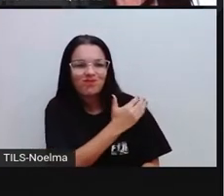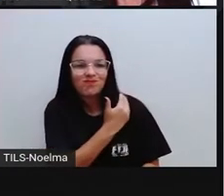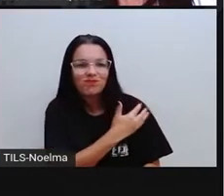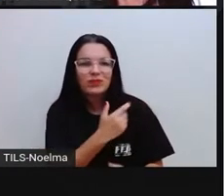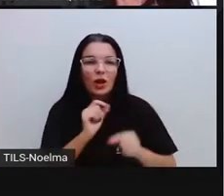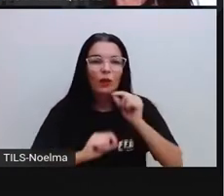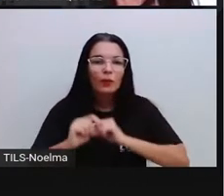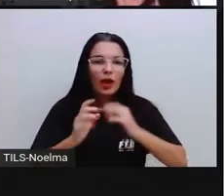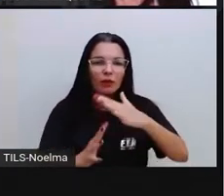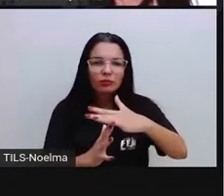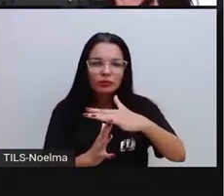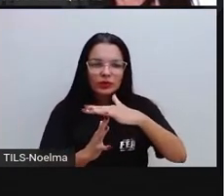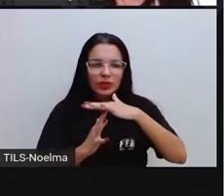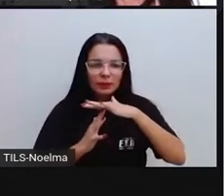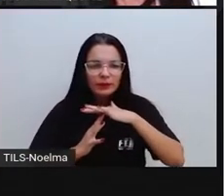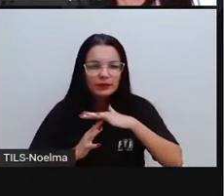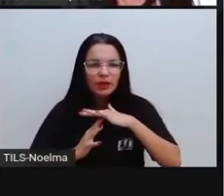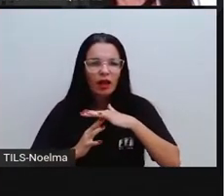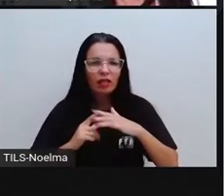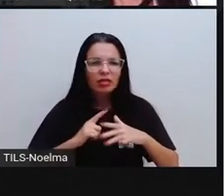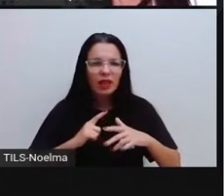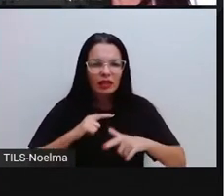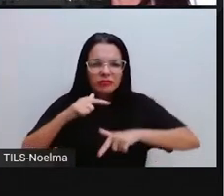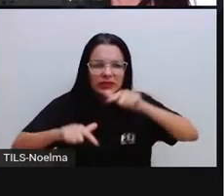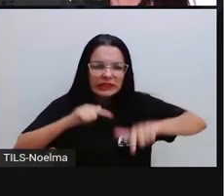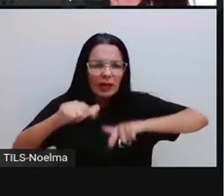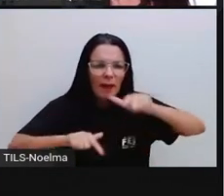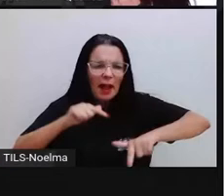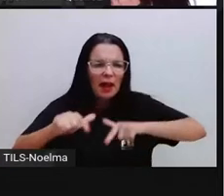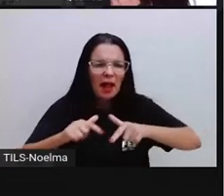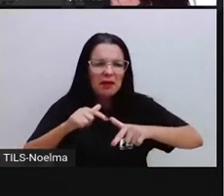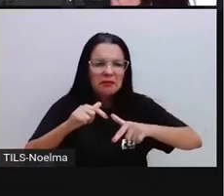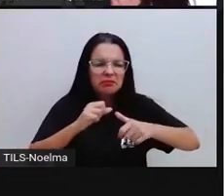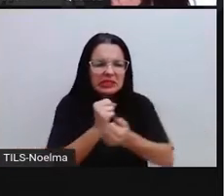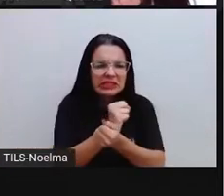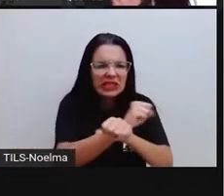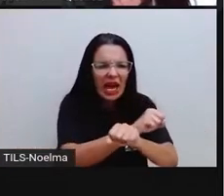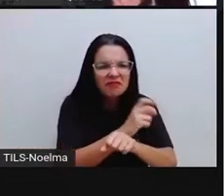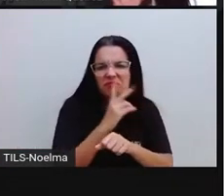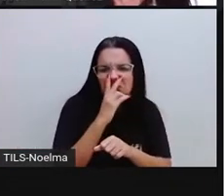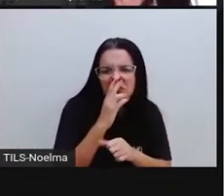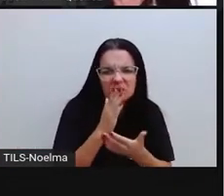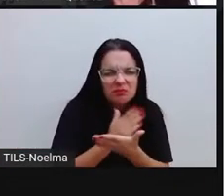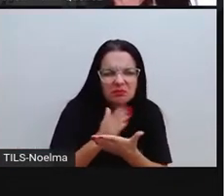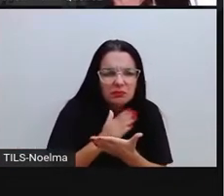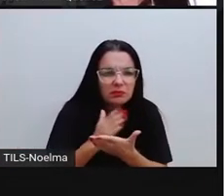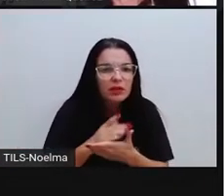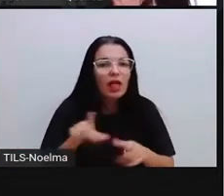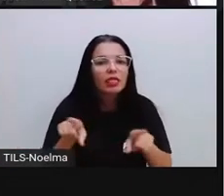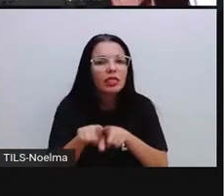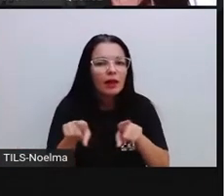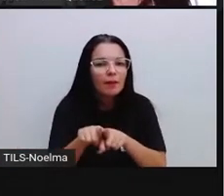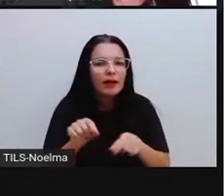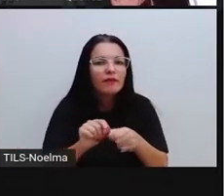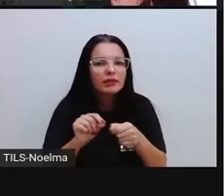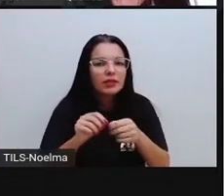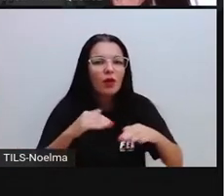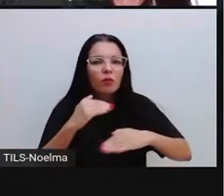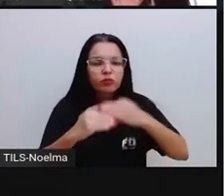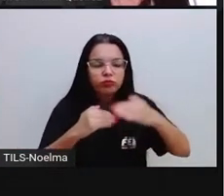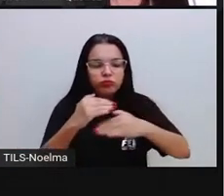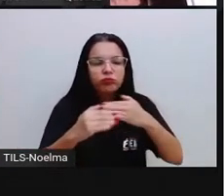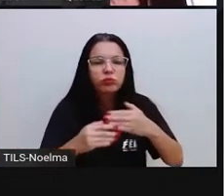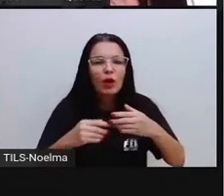na fazenda, eles faziam parte também de um projeto político brasileiro de embranquecimento da